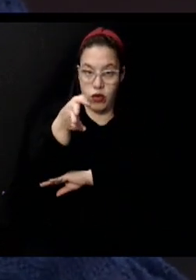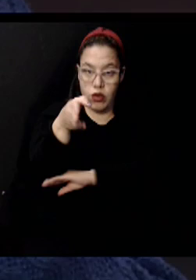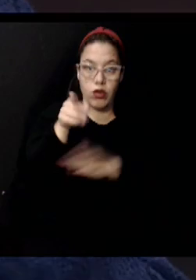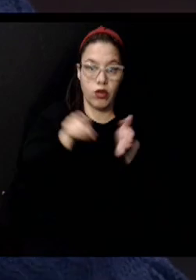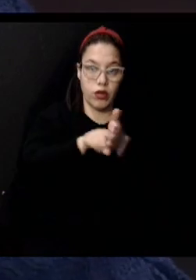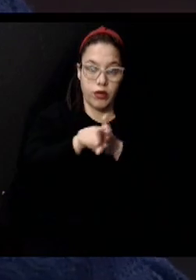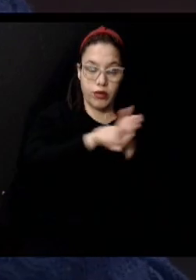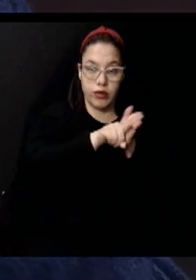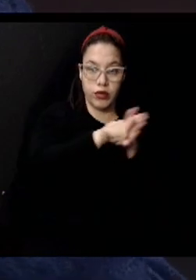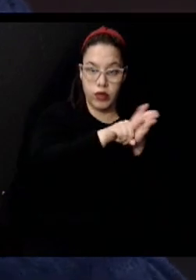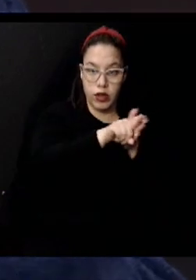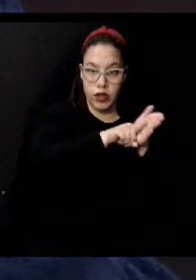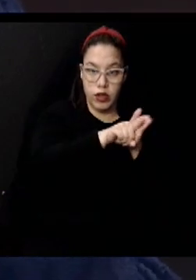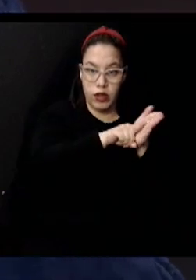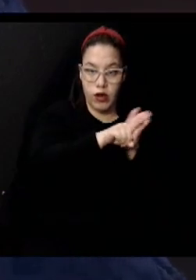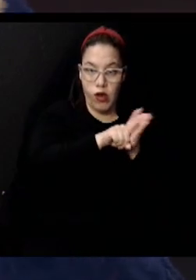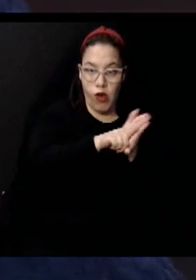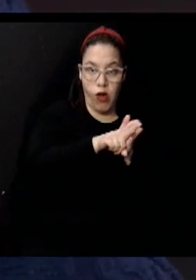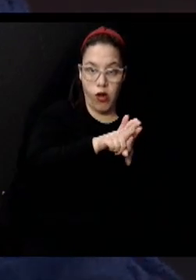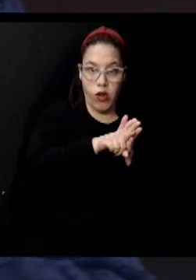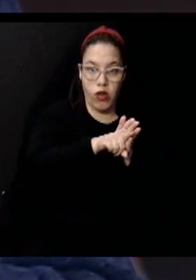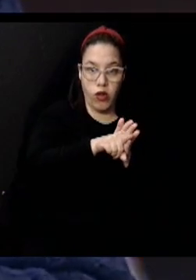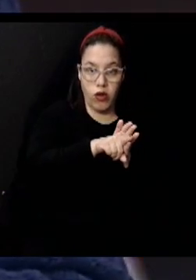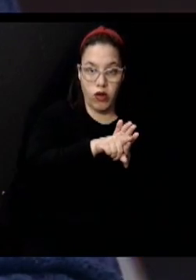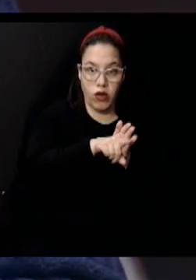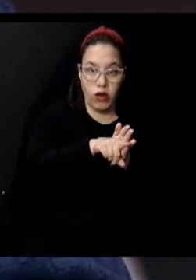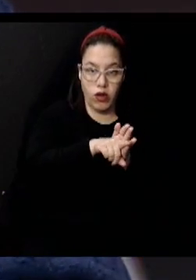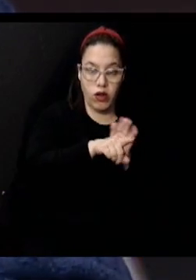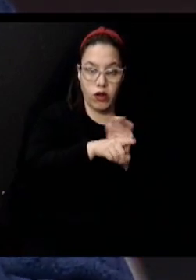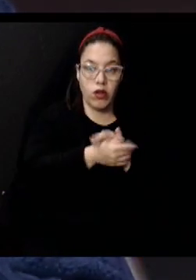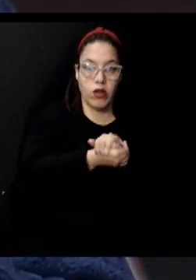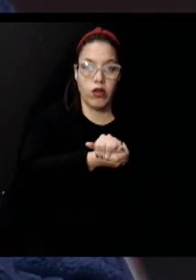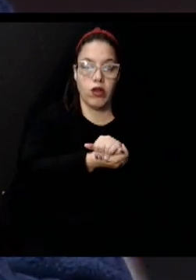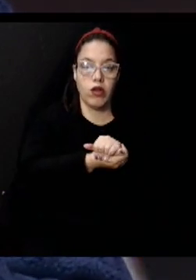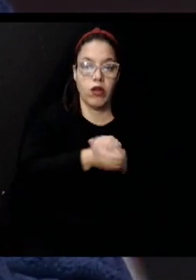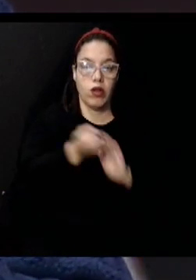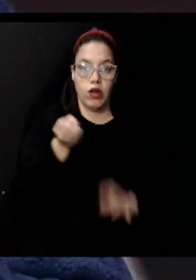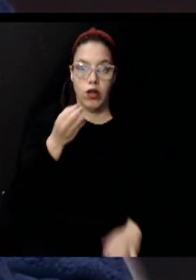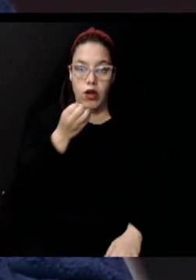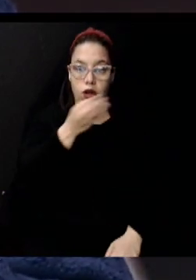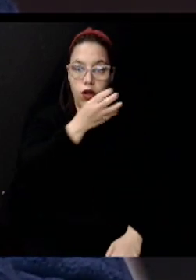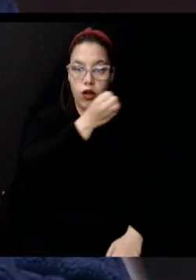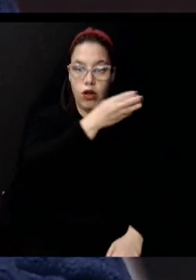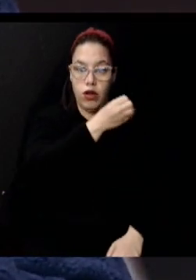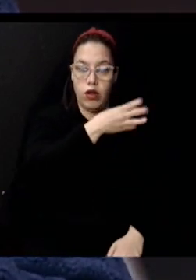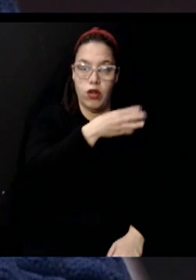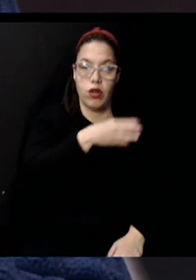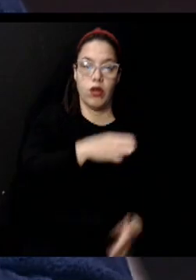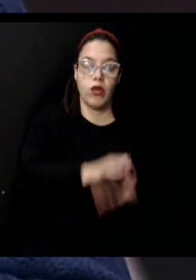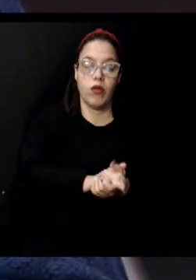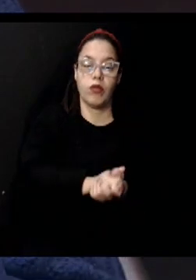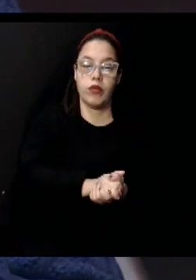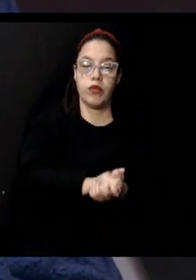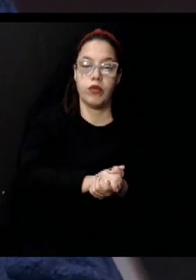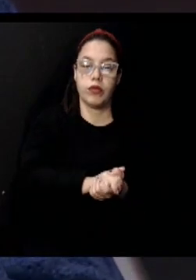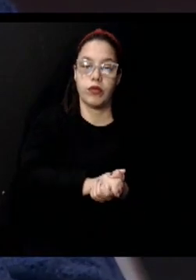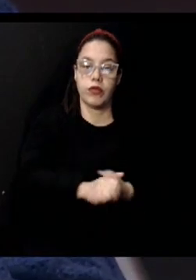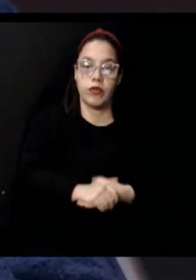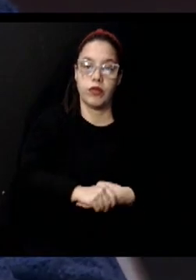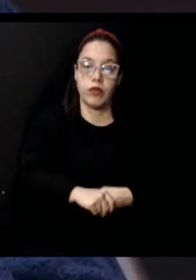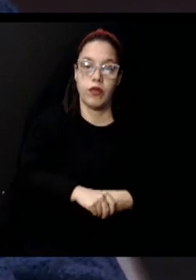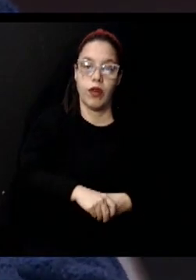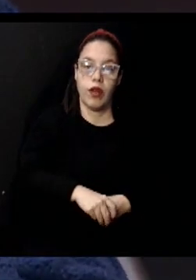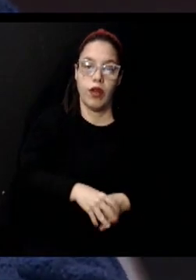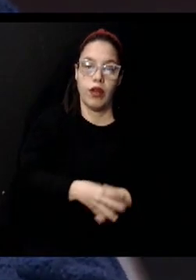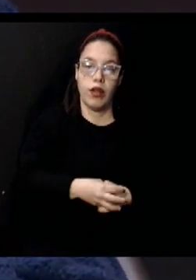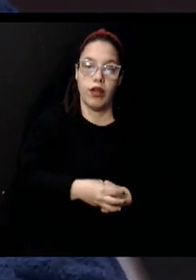nesses sites de hotel Trivago, enfim, dessas coisas de viagens aí, Uhum. de hospedagens, e aí, assim, teve uma